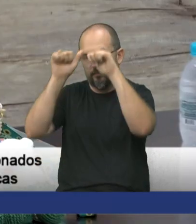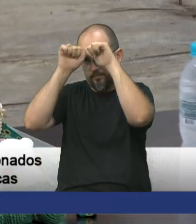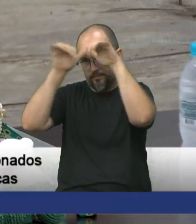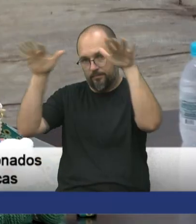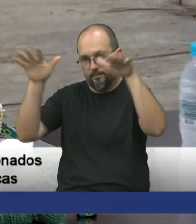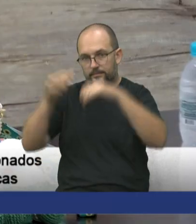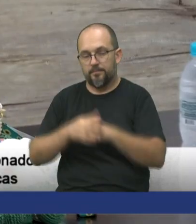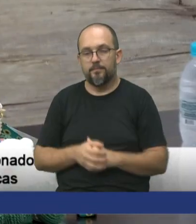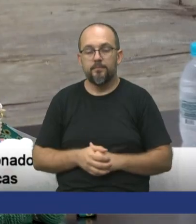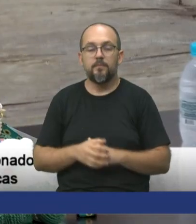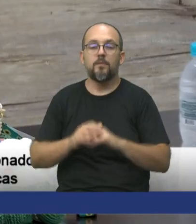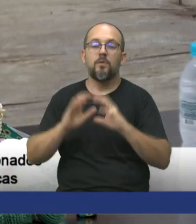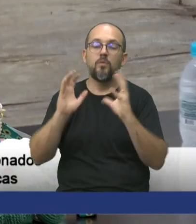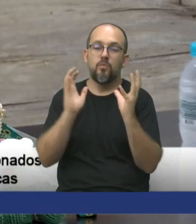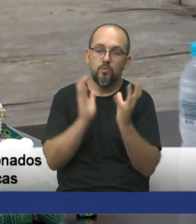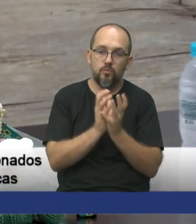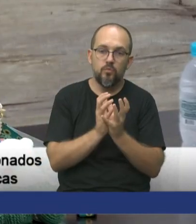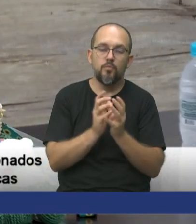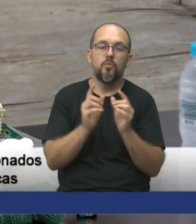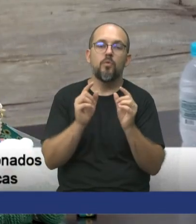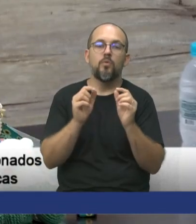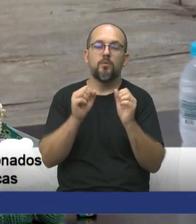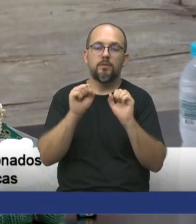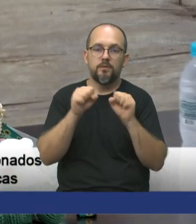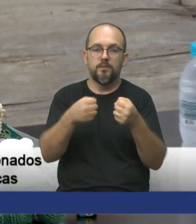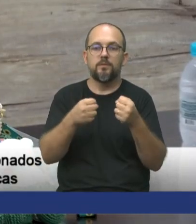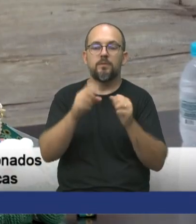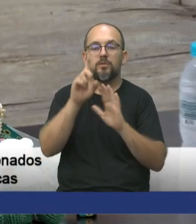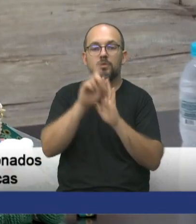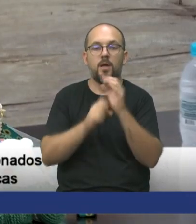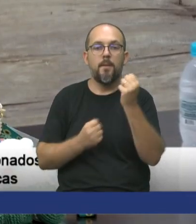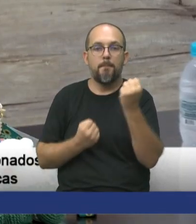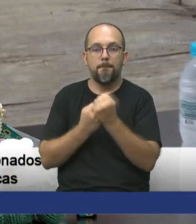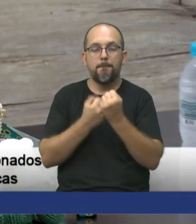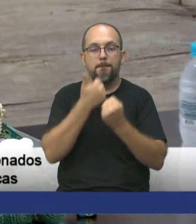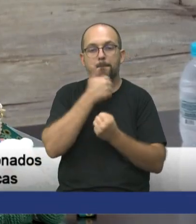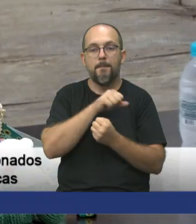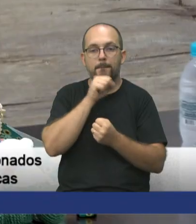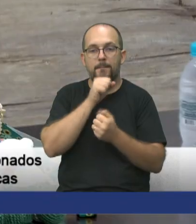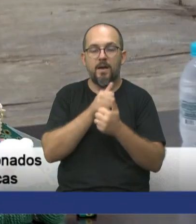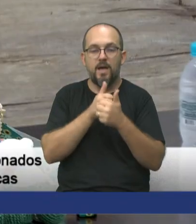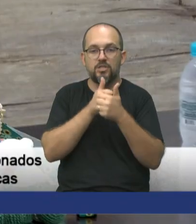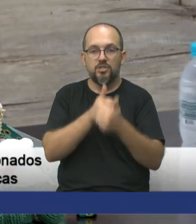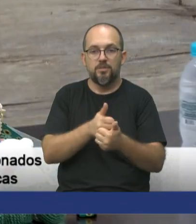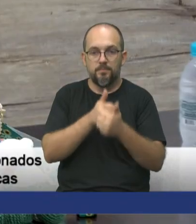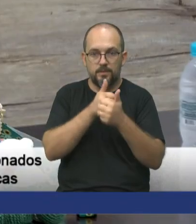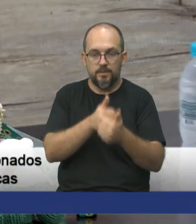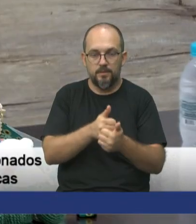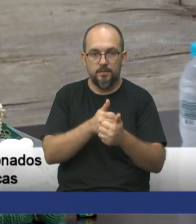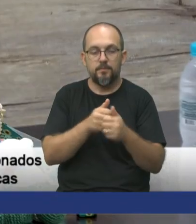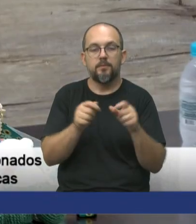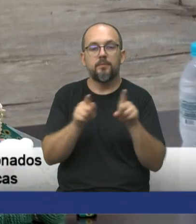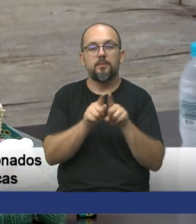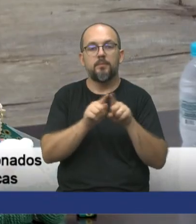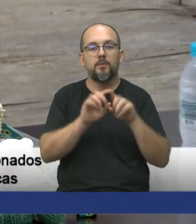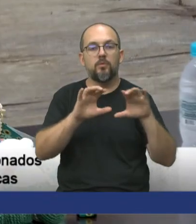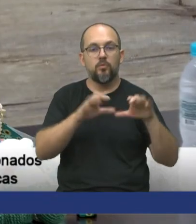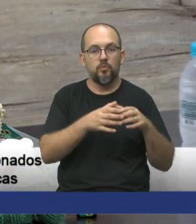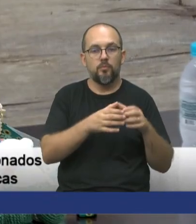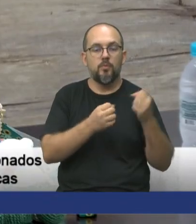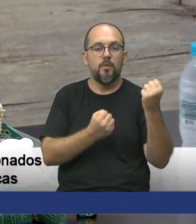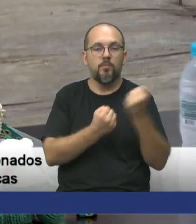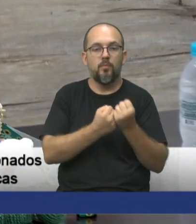dos Direitos em apoio às mães atípicas e a Frente Parlamentar em apoio ao terceiro